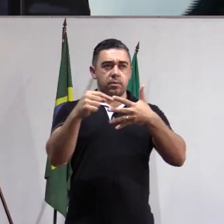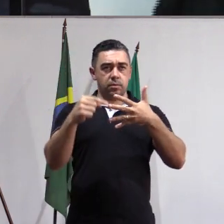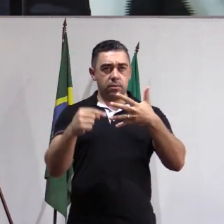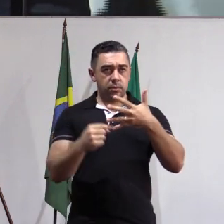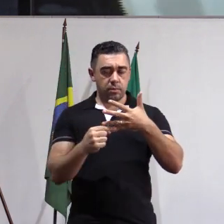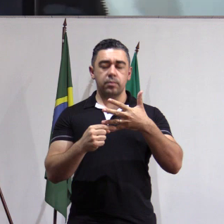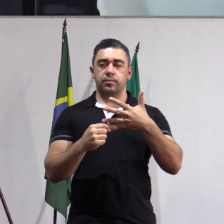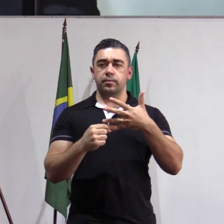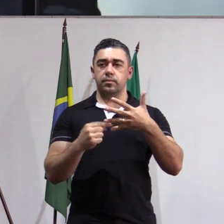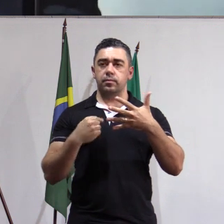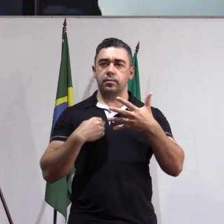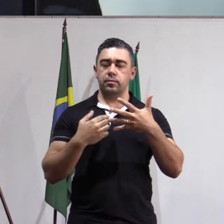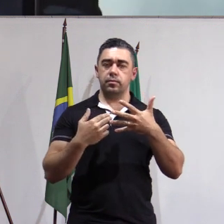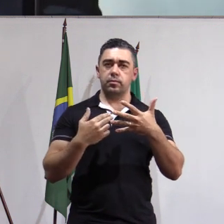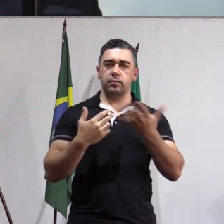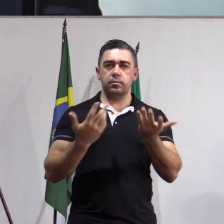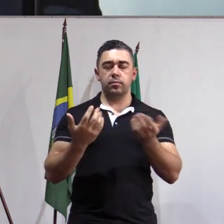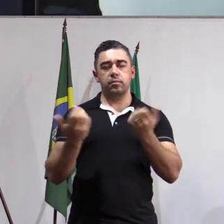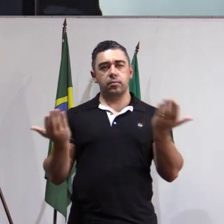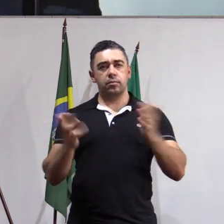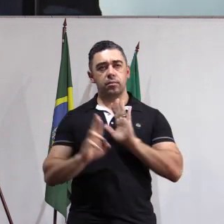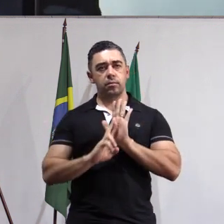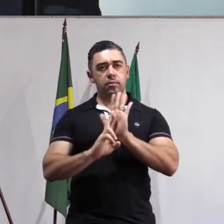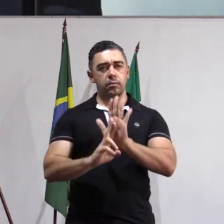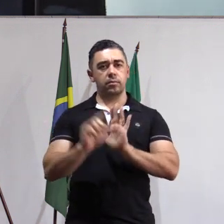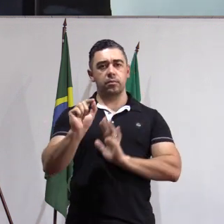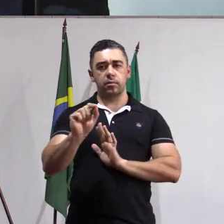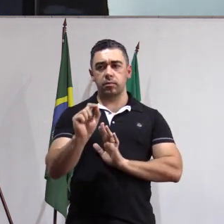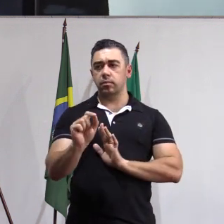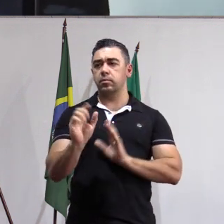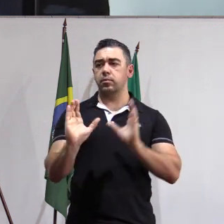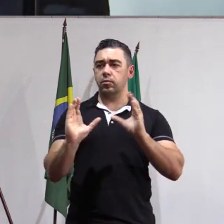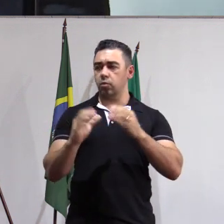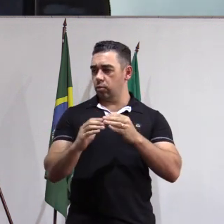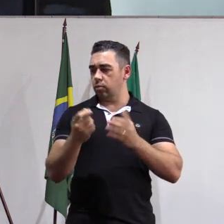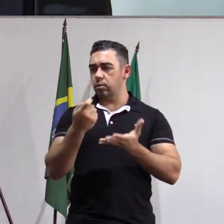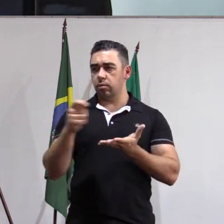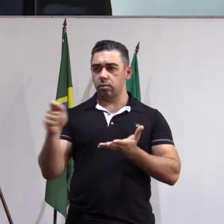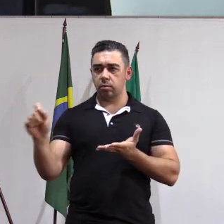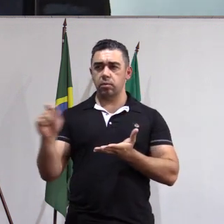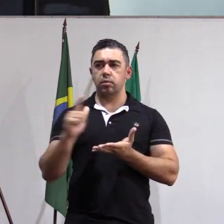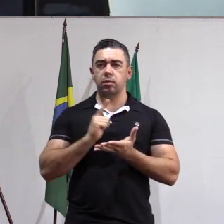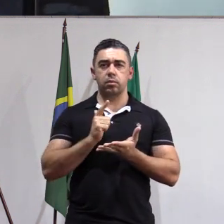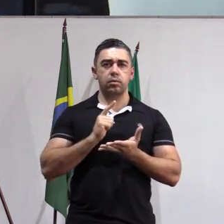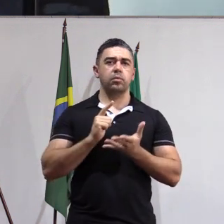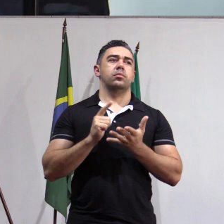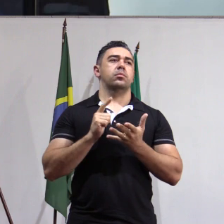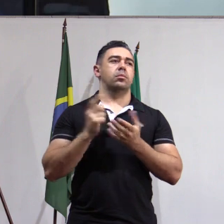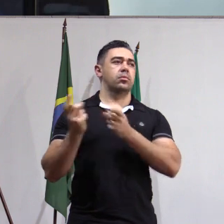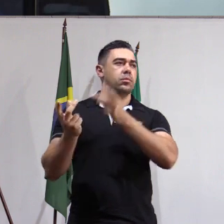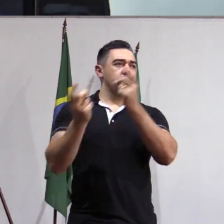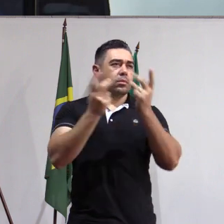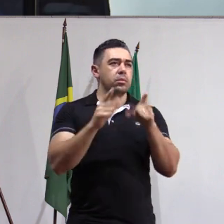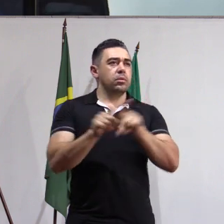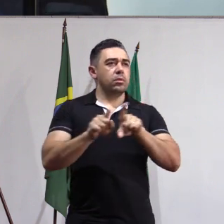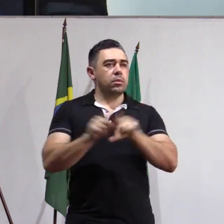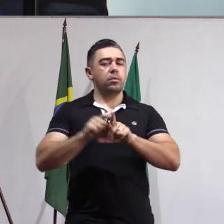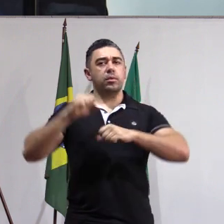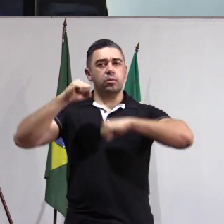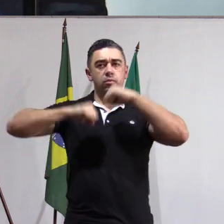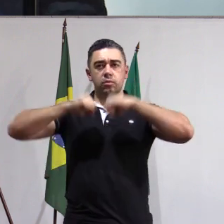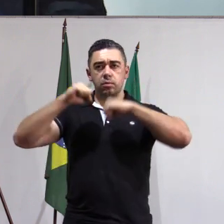nome das entidades comerciais, mas também em nome das entidades industriais a